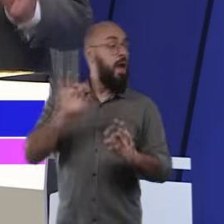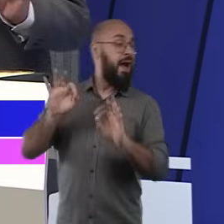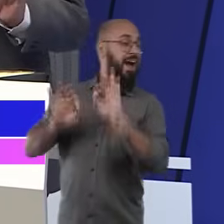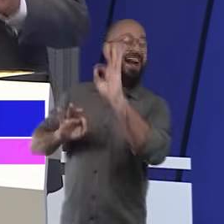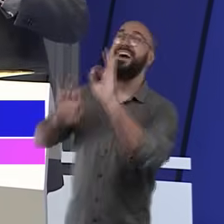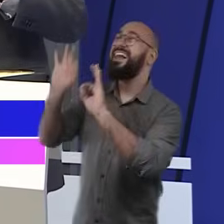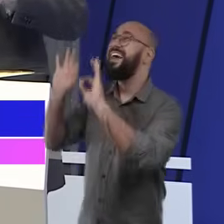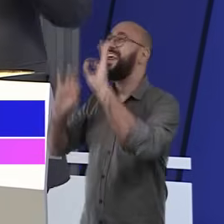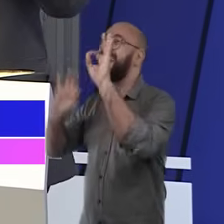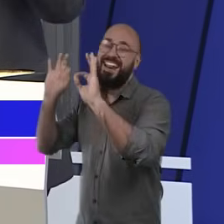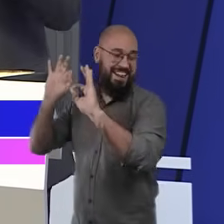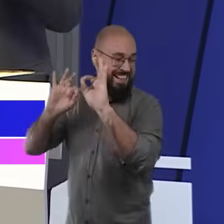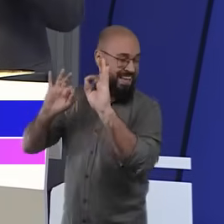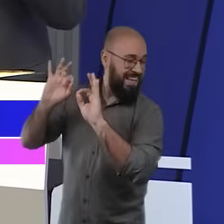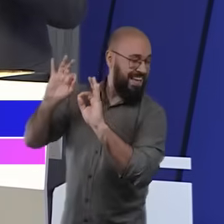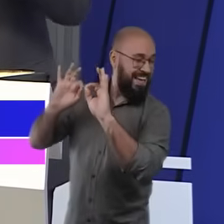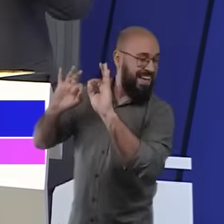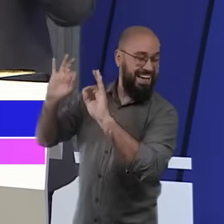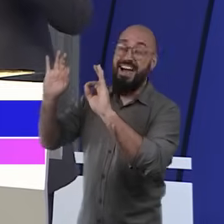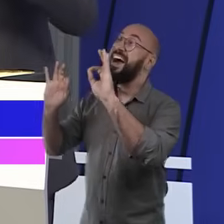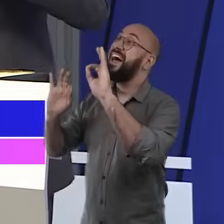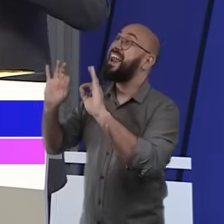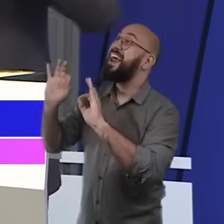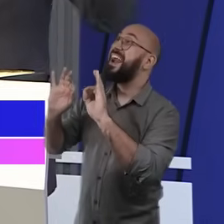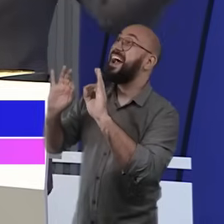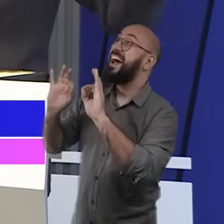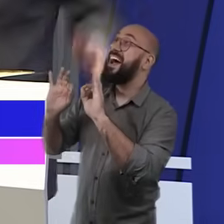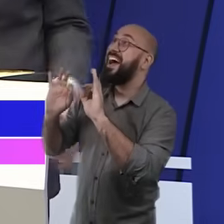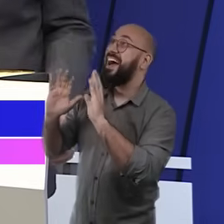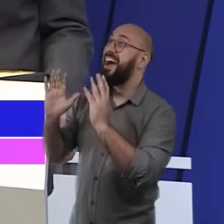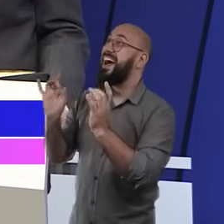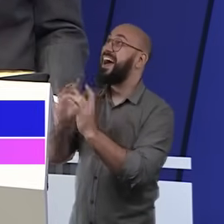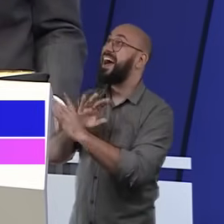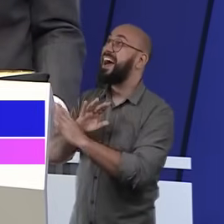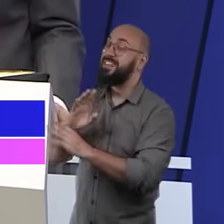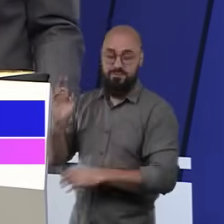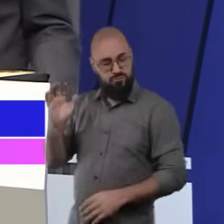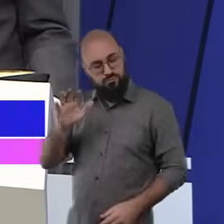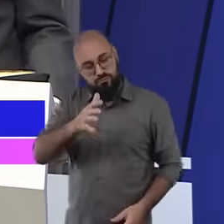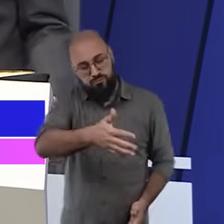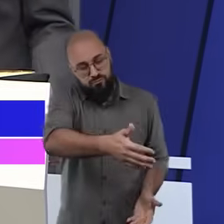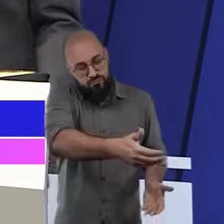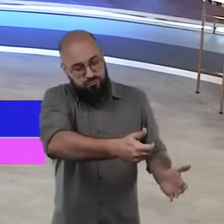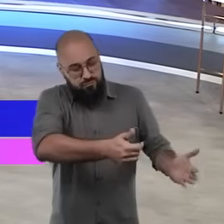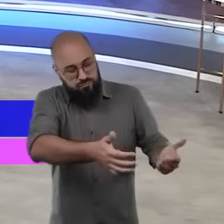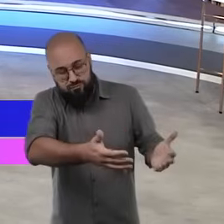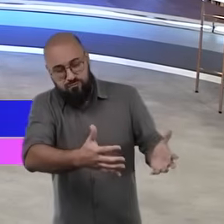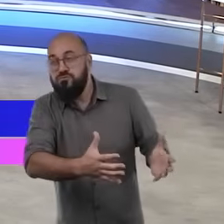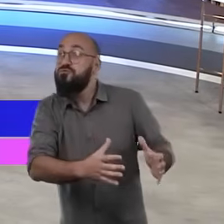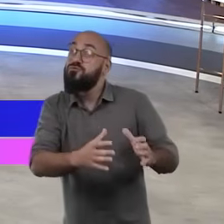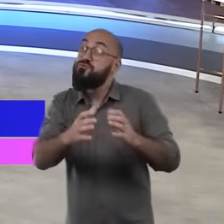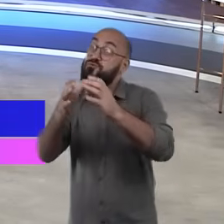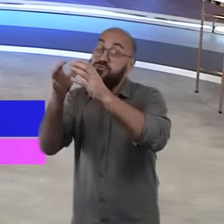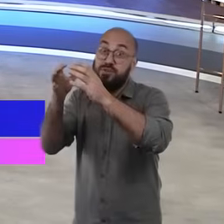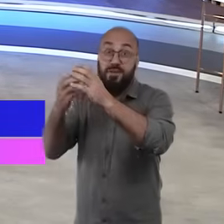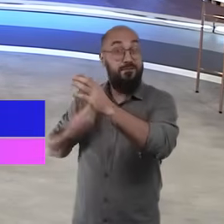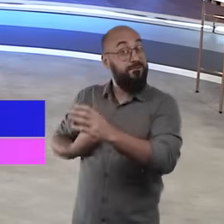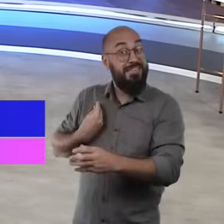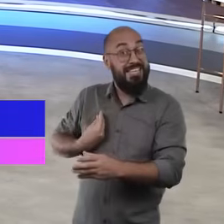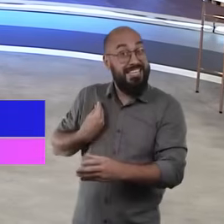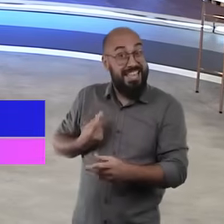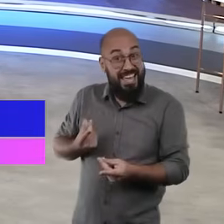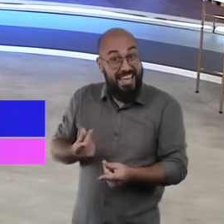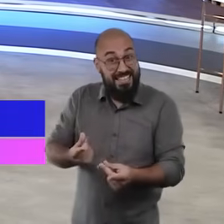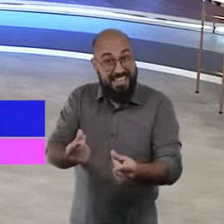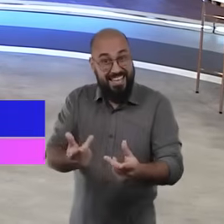um local onde você vai habitar por toda a eternidade. Você crê nisso?